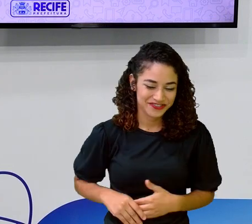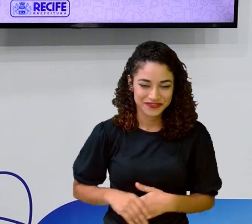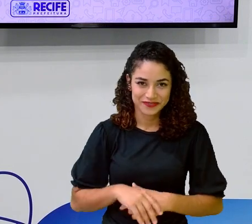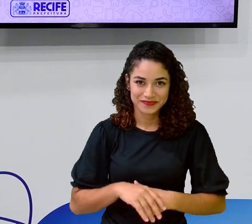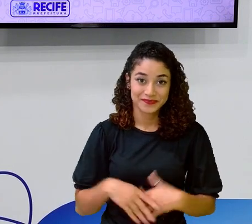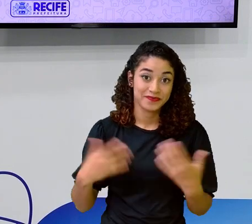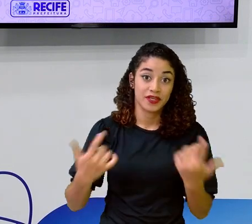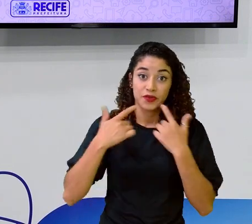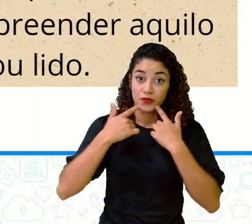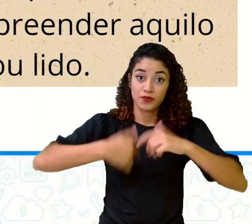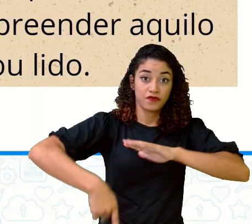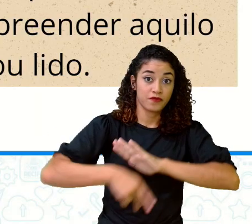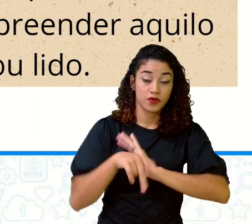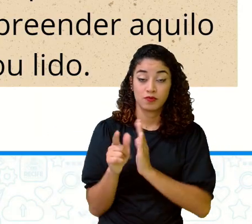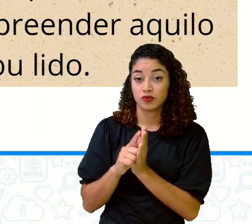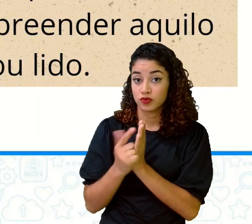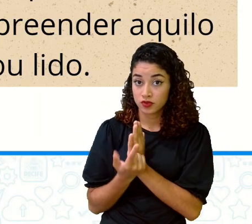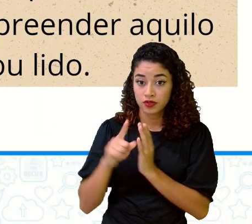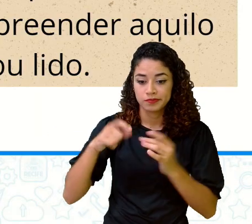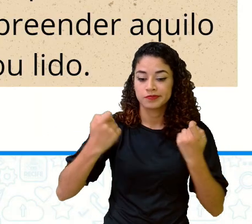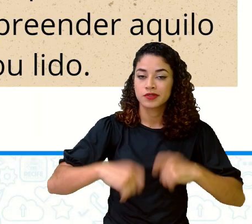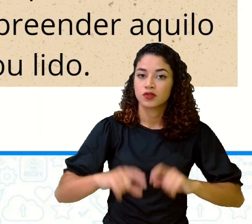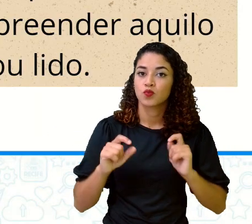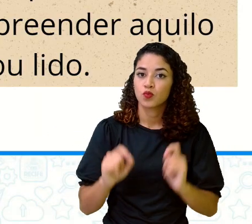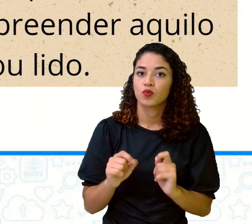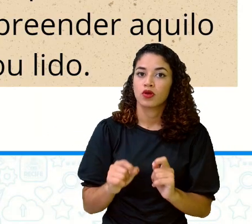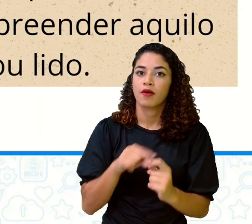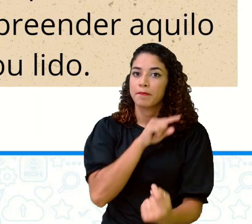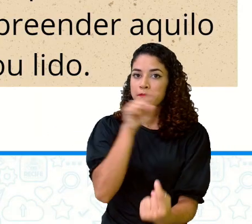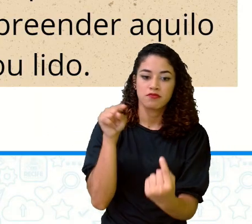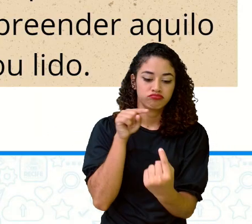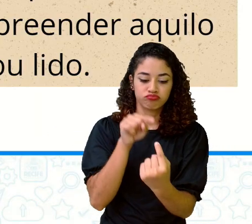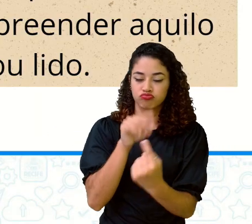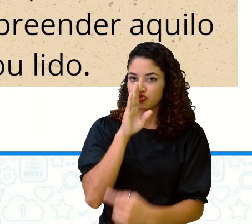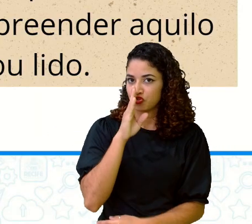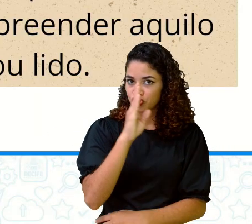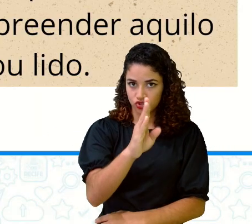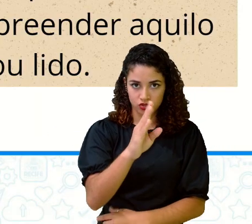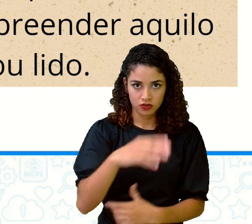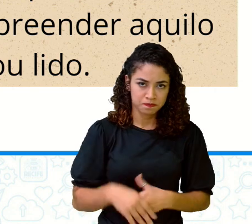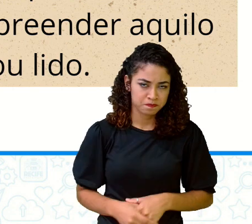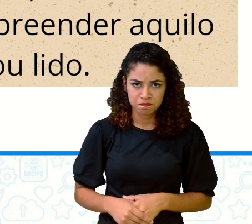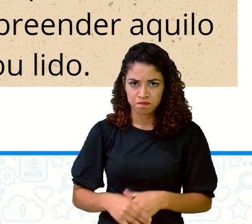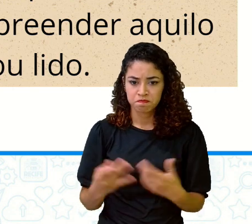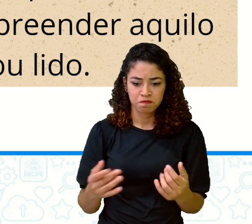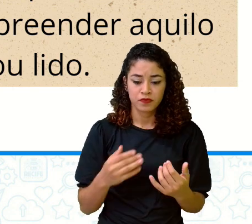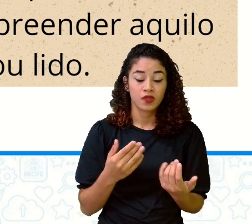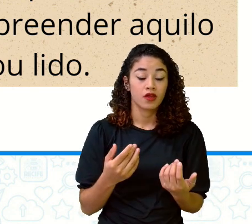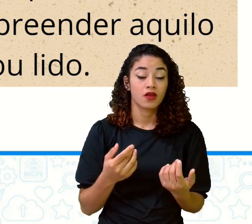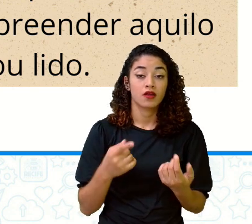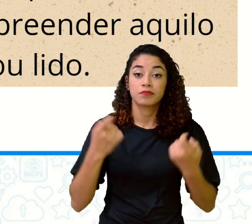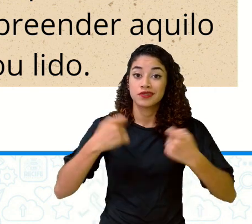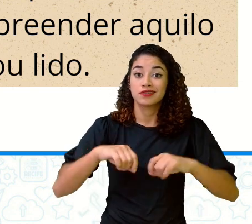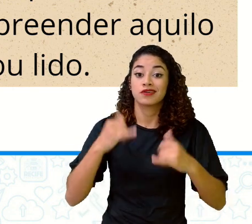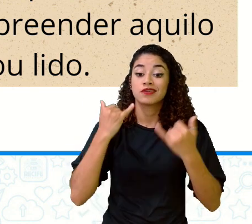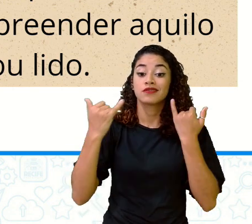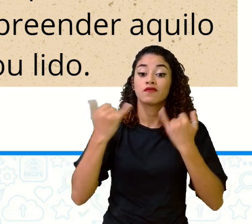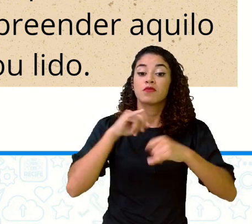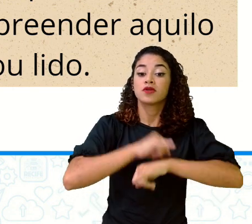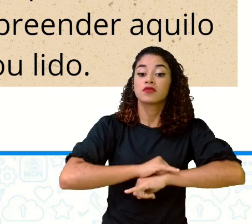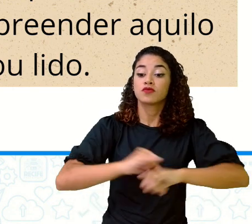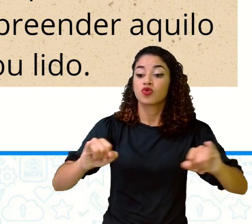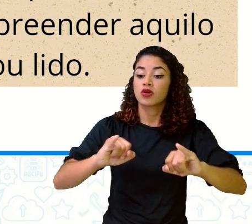a linguagem, jornalística, deve ser, objetiva, a mensagem, deve ser, transmitida, de maneira,